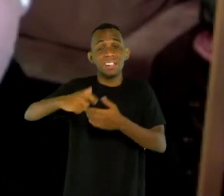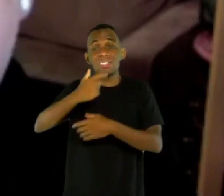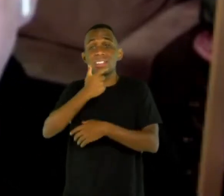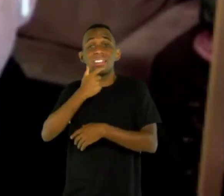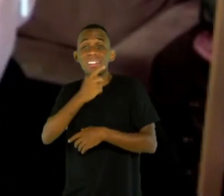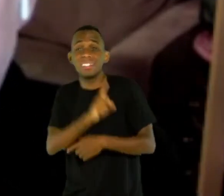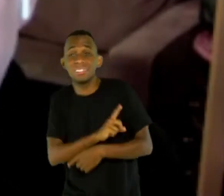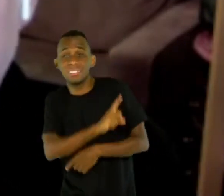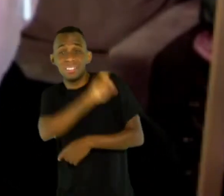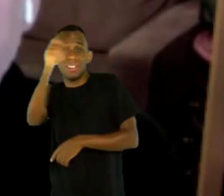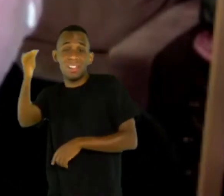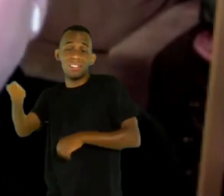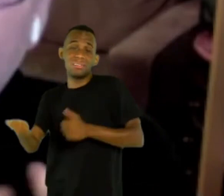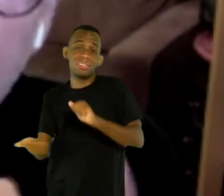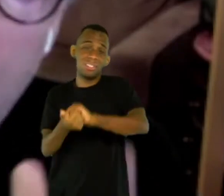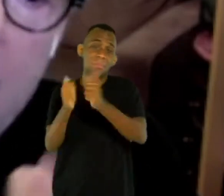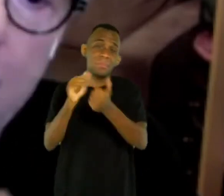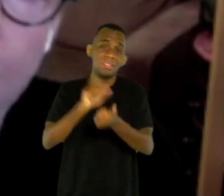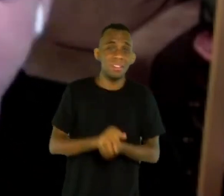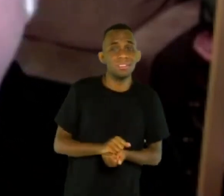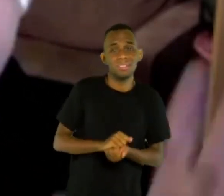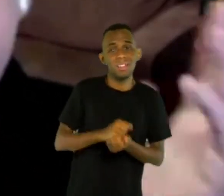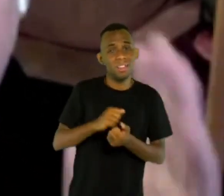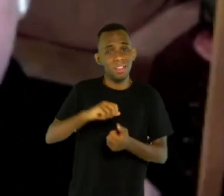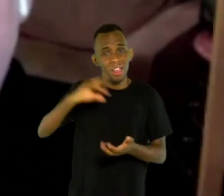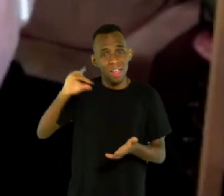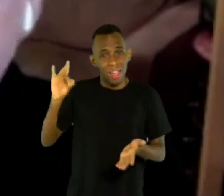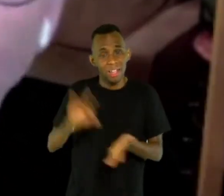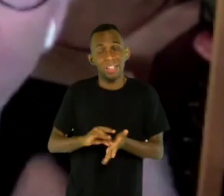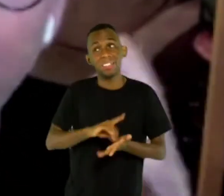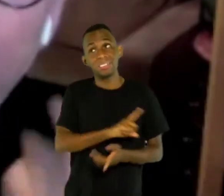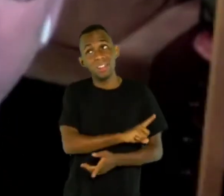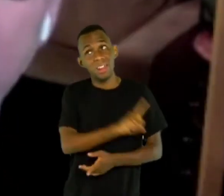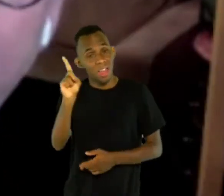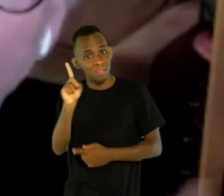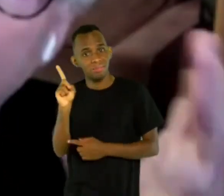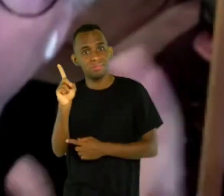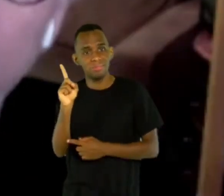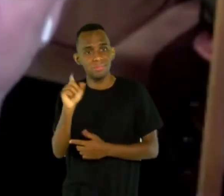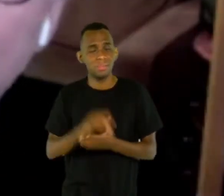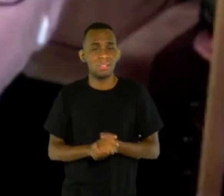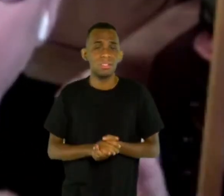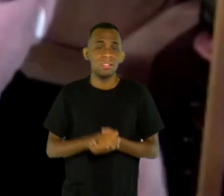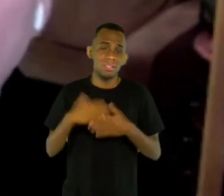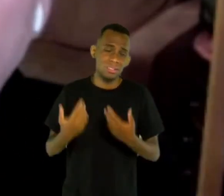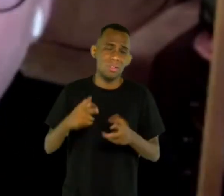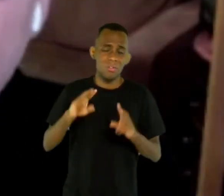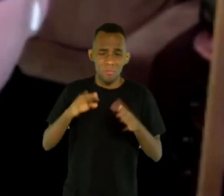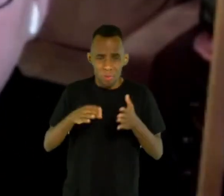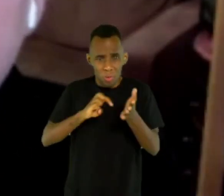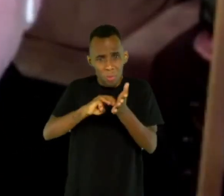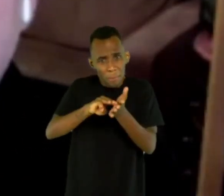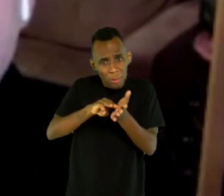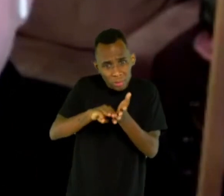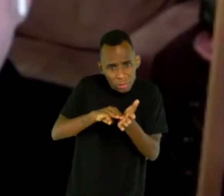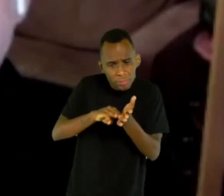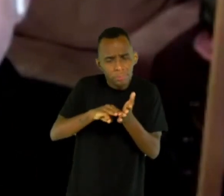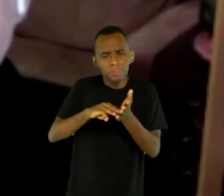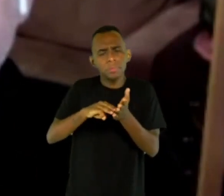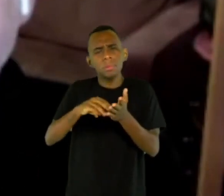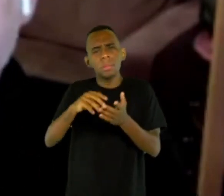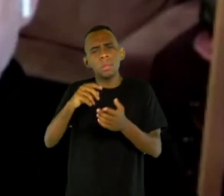graduação americanos. E era tudo arrumadinho. Você começava com demografia e tal, e de repente tinha um capítulo sobre relações